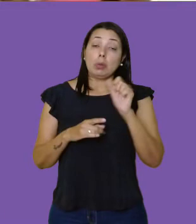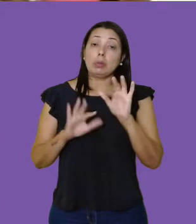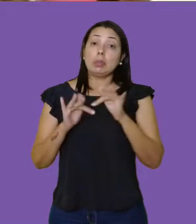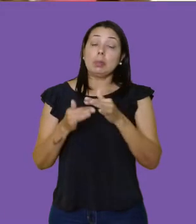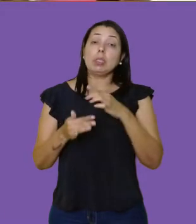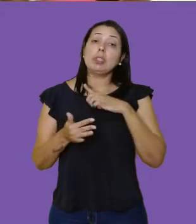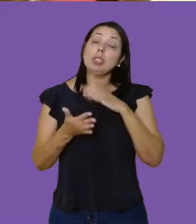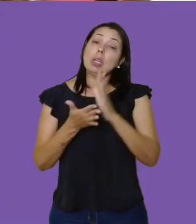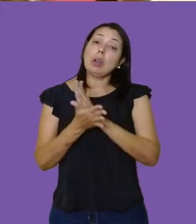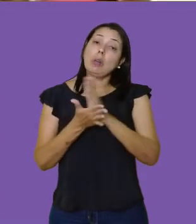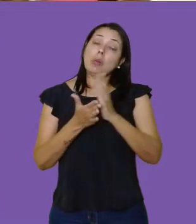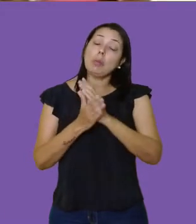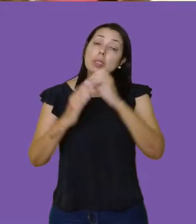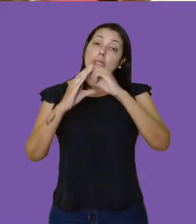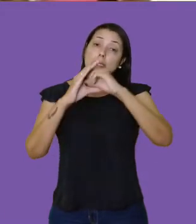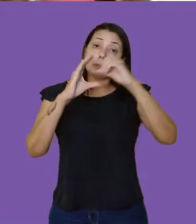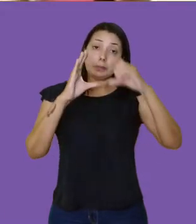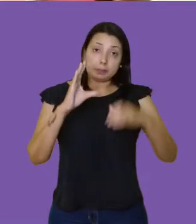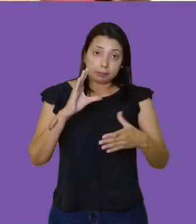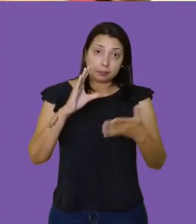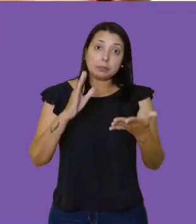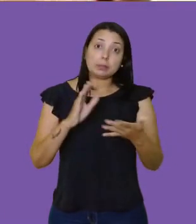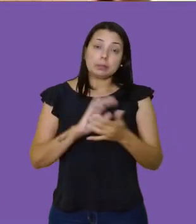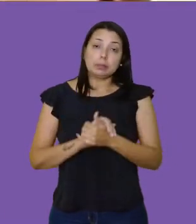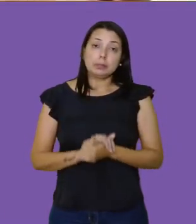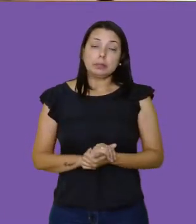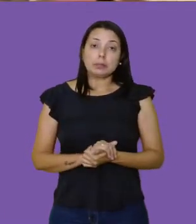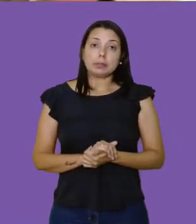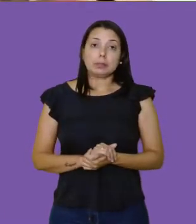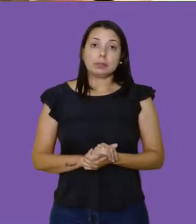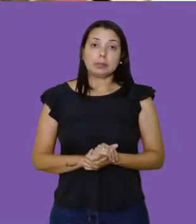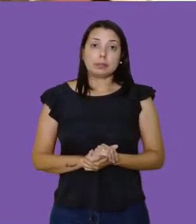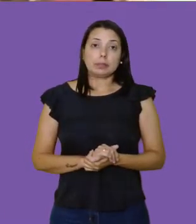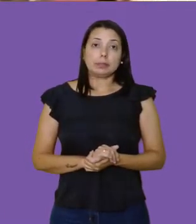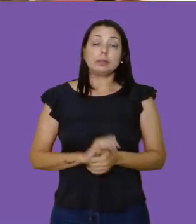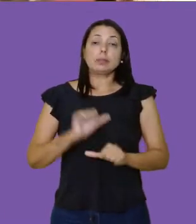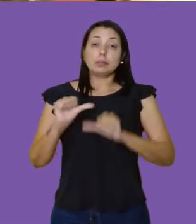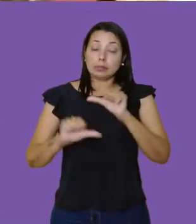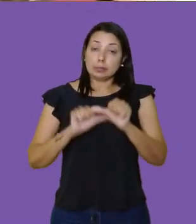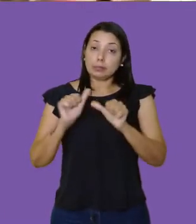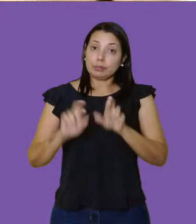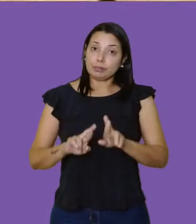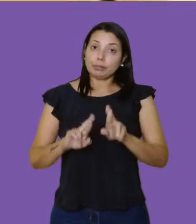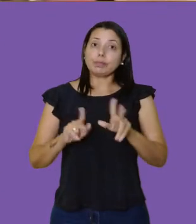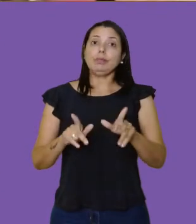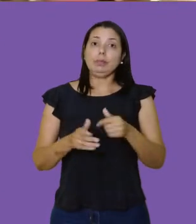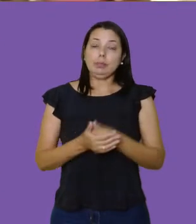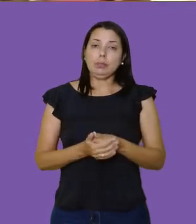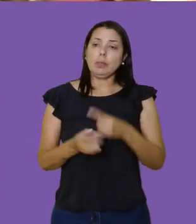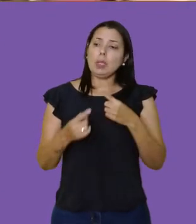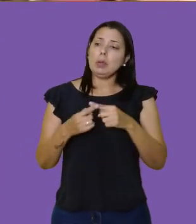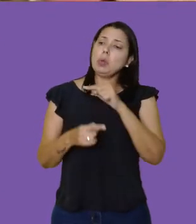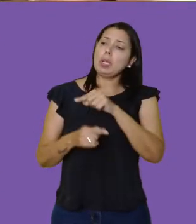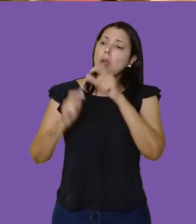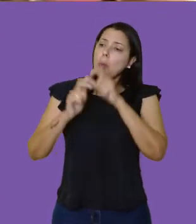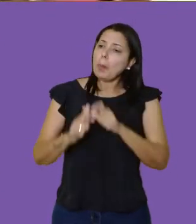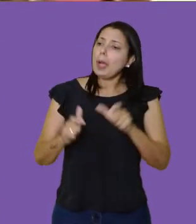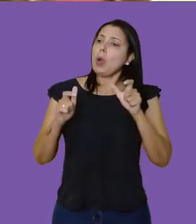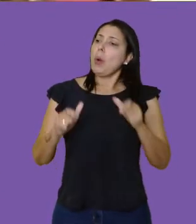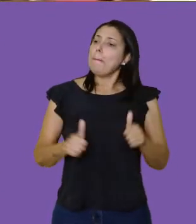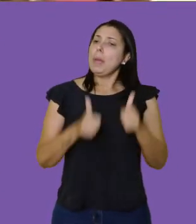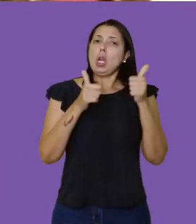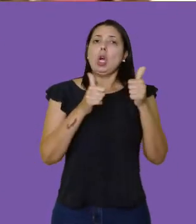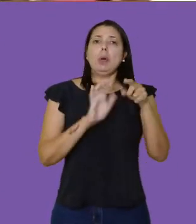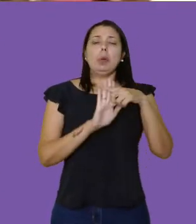tinha algumas características que o tornavam diferenciado, né? Por que ele é o maior e o